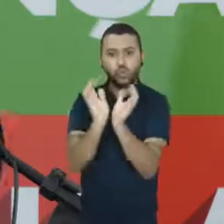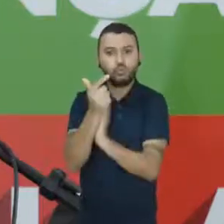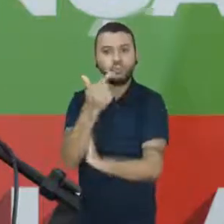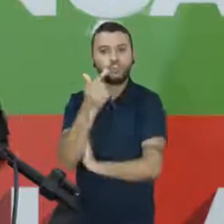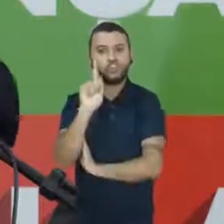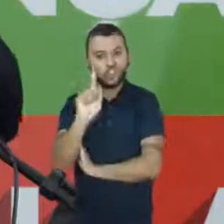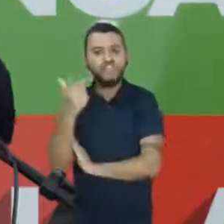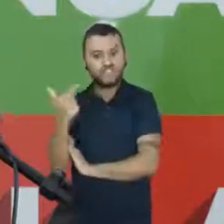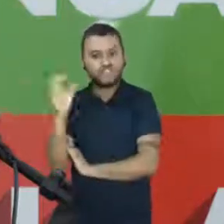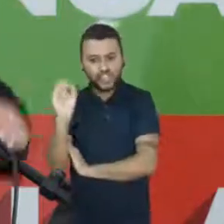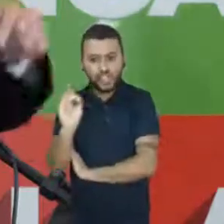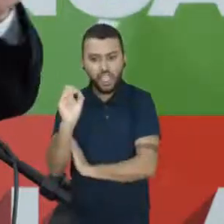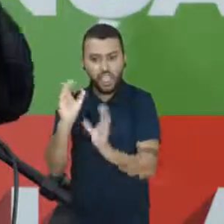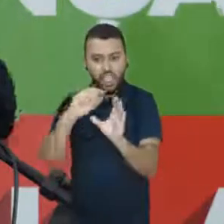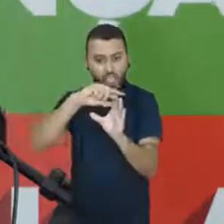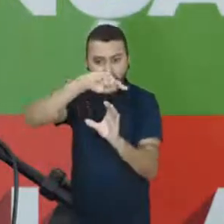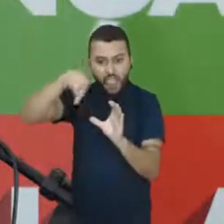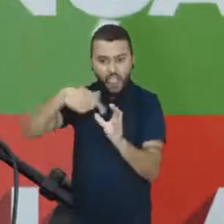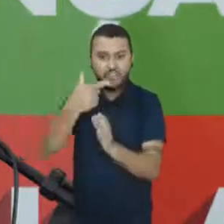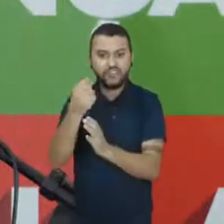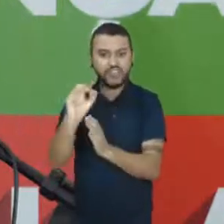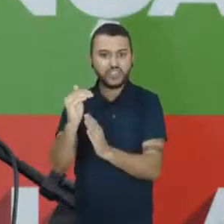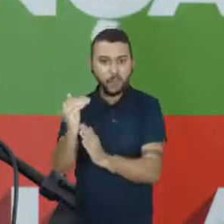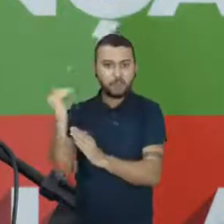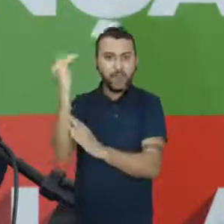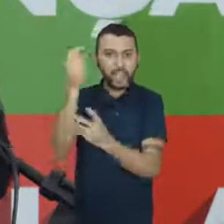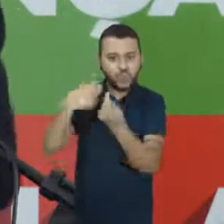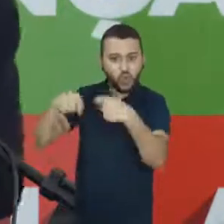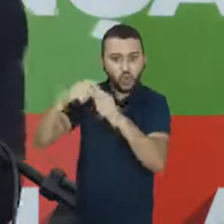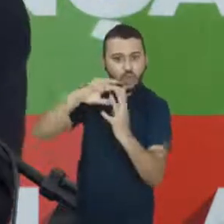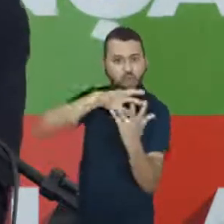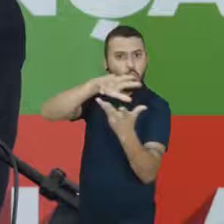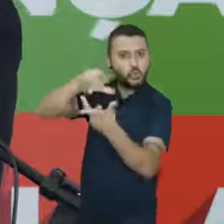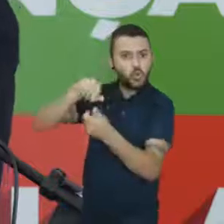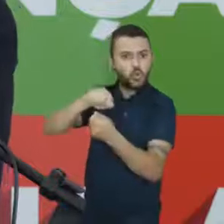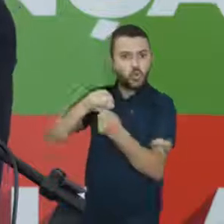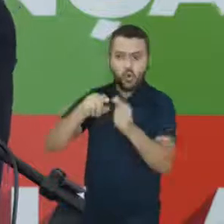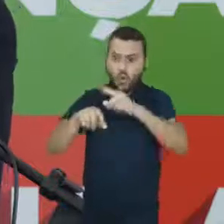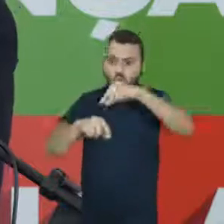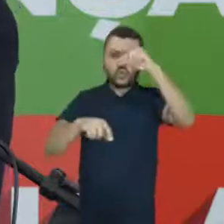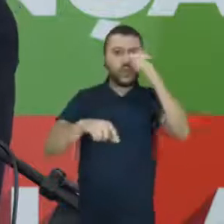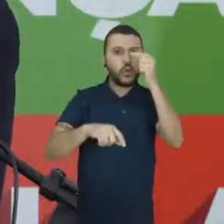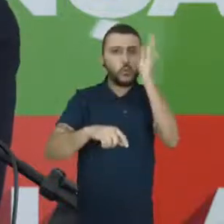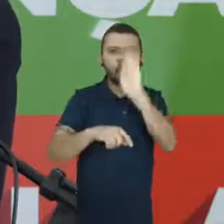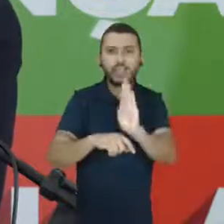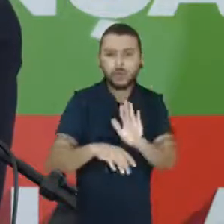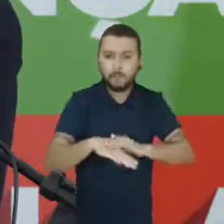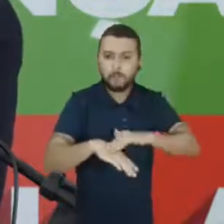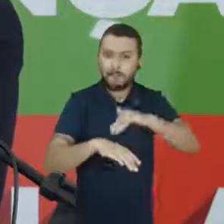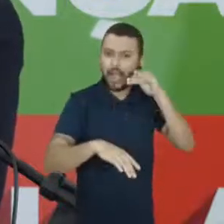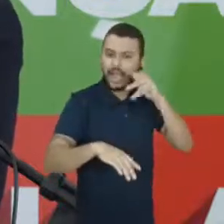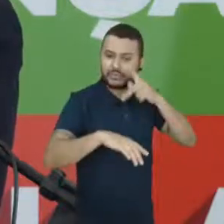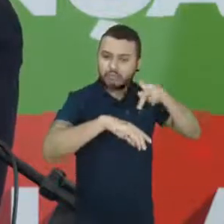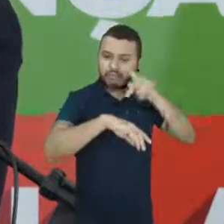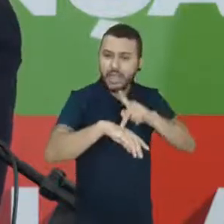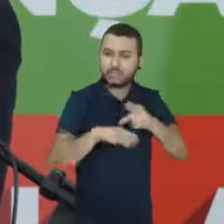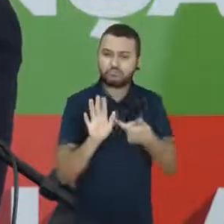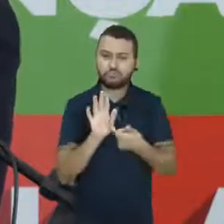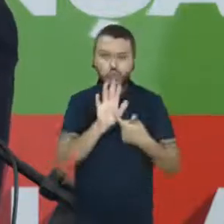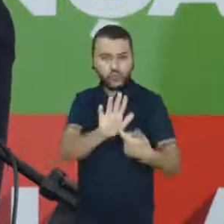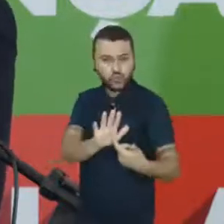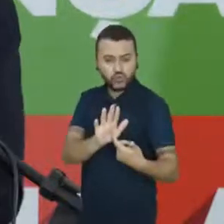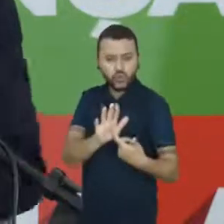dos 20 maiores economias do mundo, o Brasil foi o único país que fez superávit